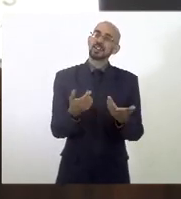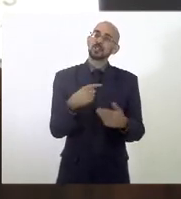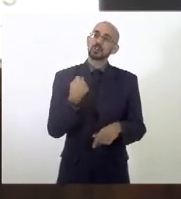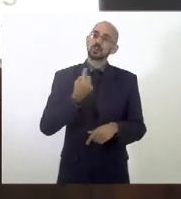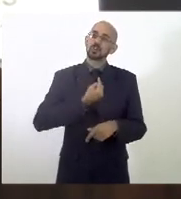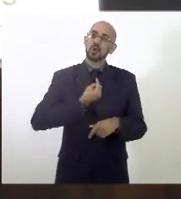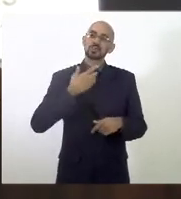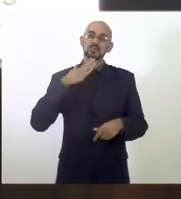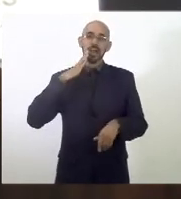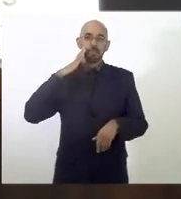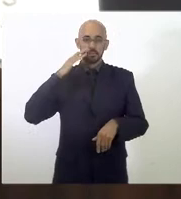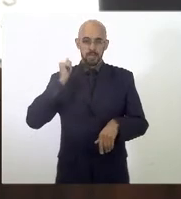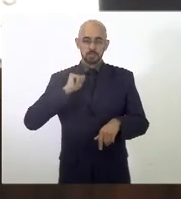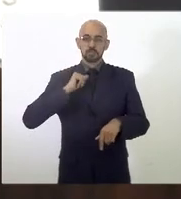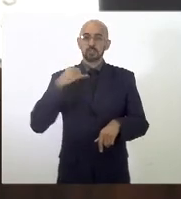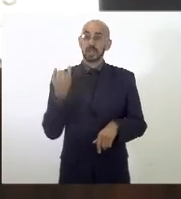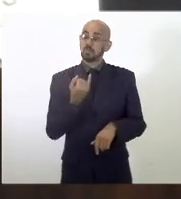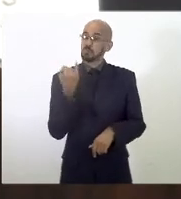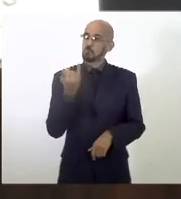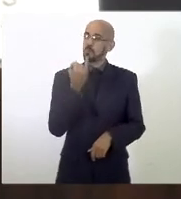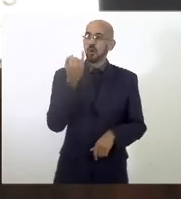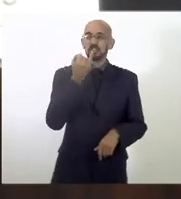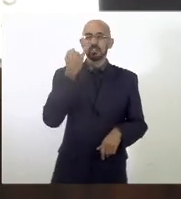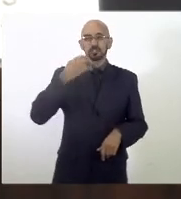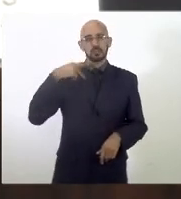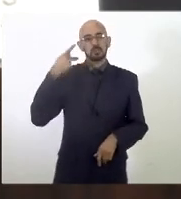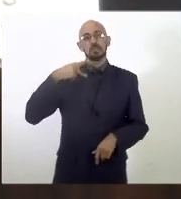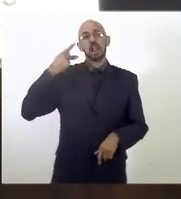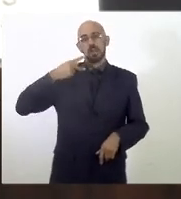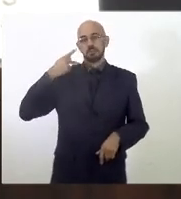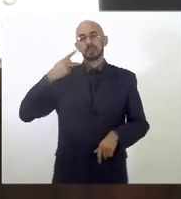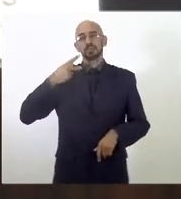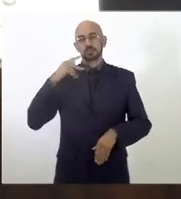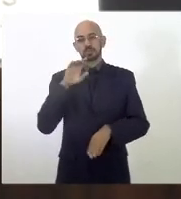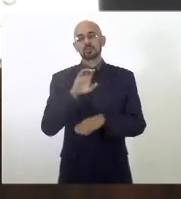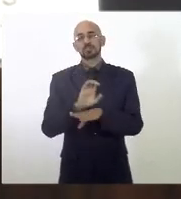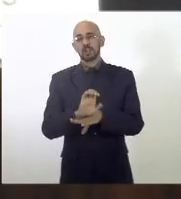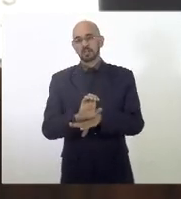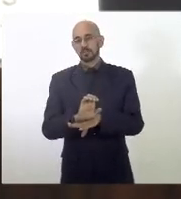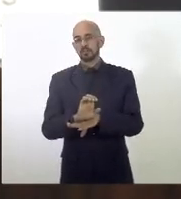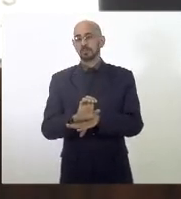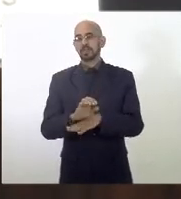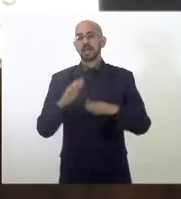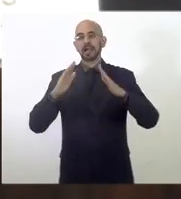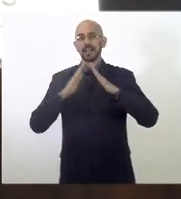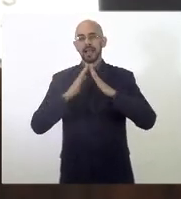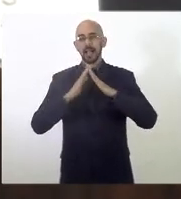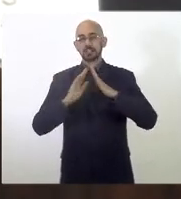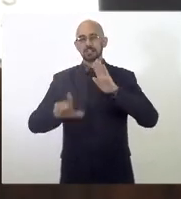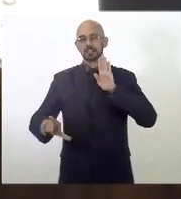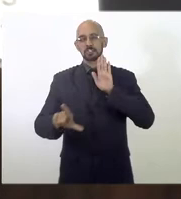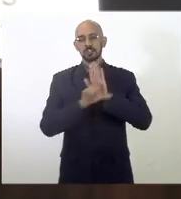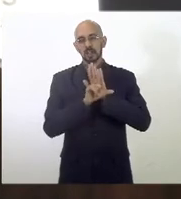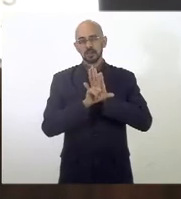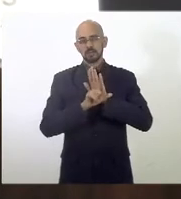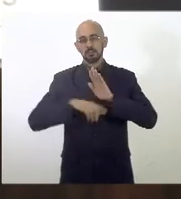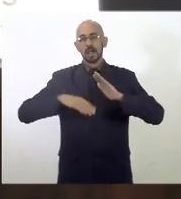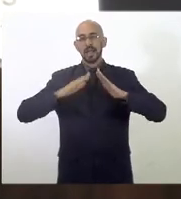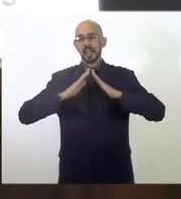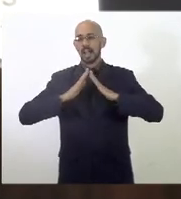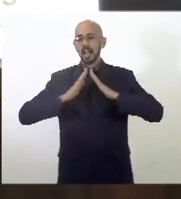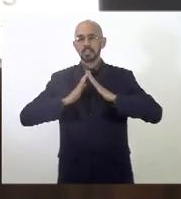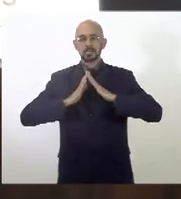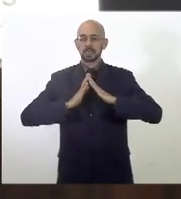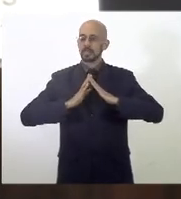sabe a importância do Parlamento do Estado, essa casa de leis, uma casa que